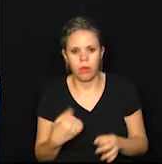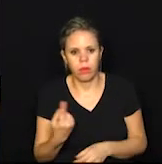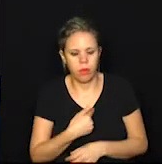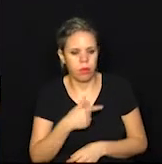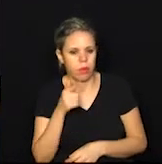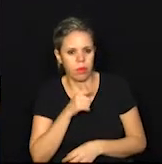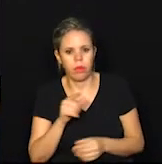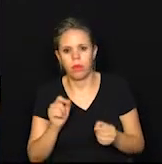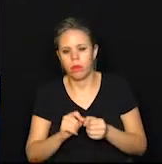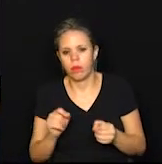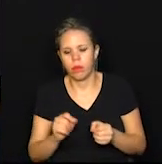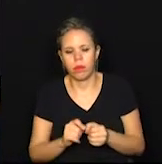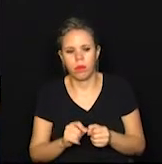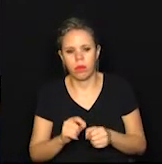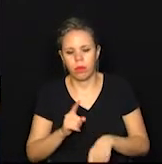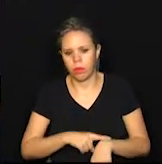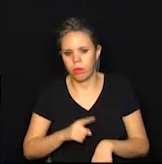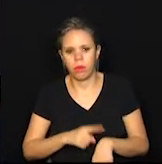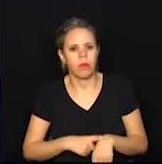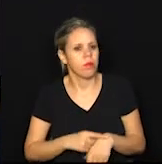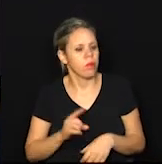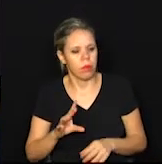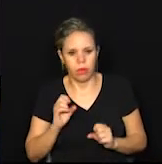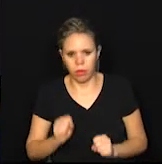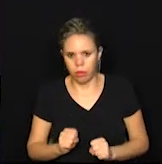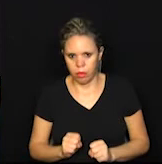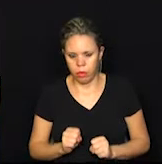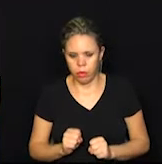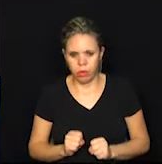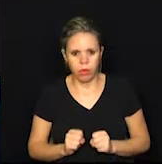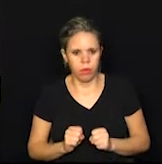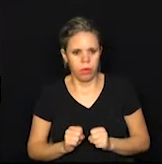consiga fazer com que esse horário possa ser